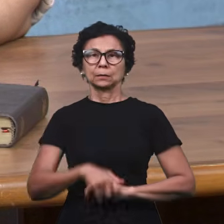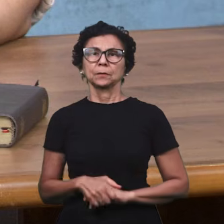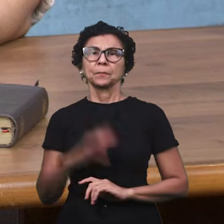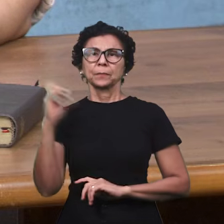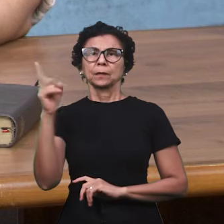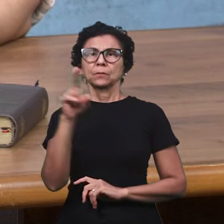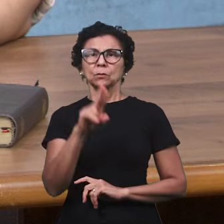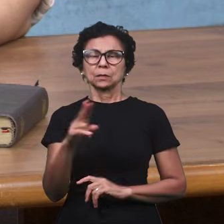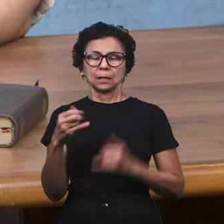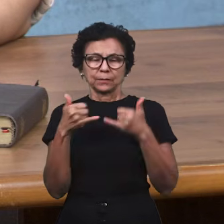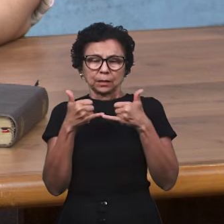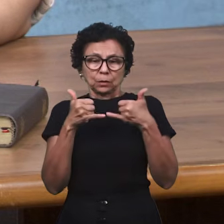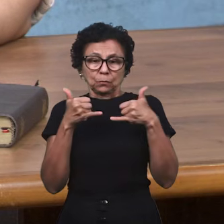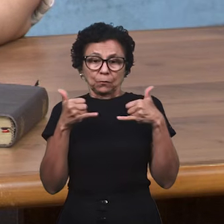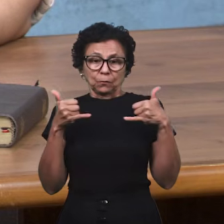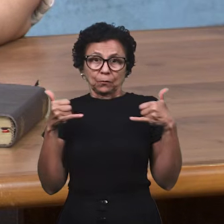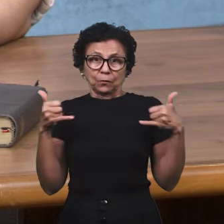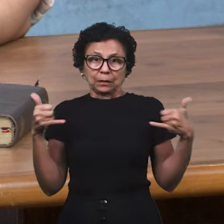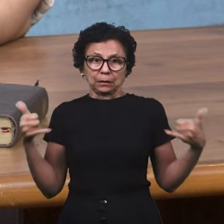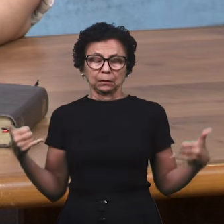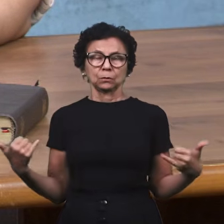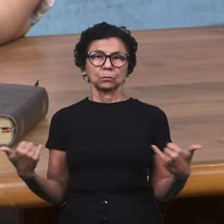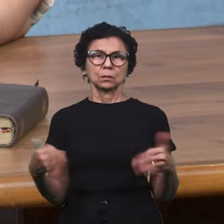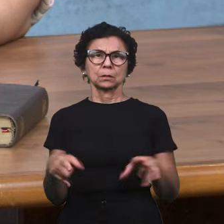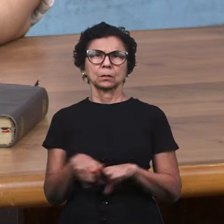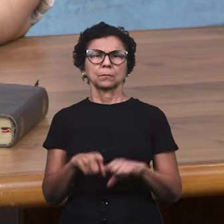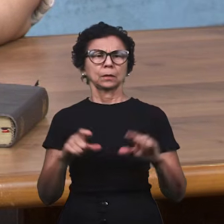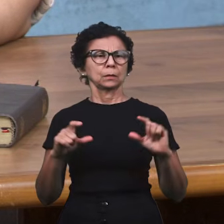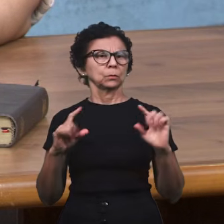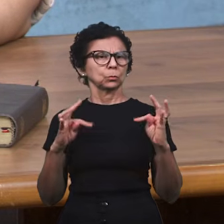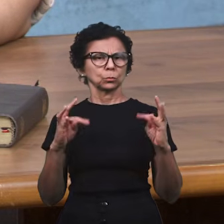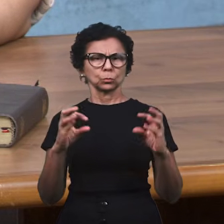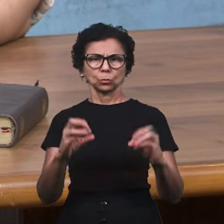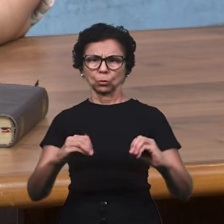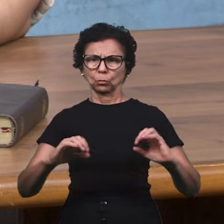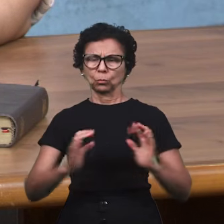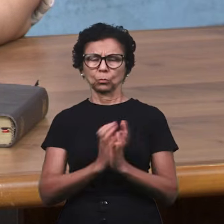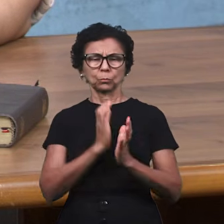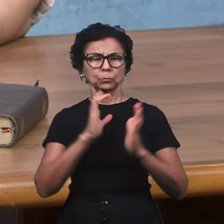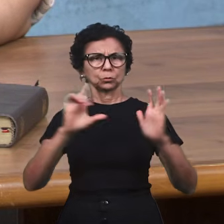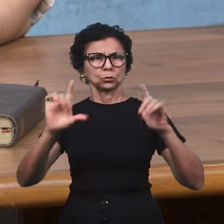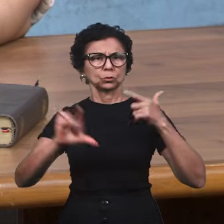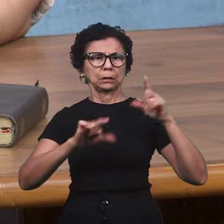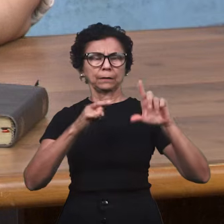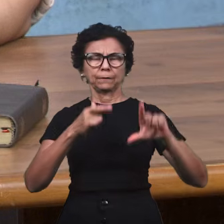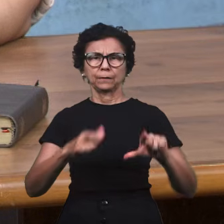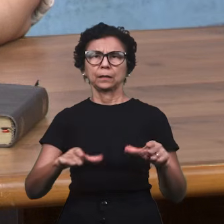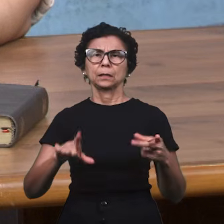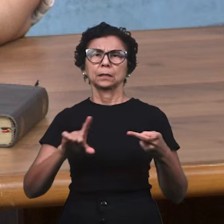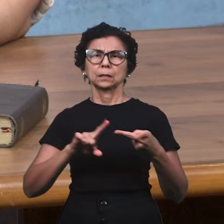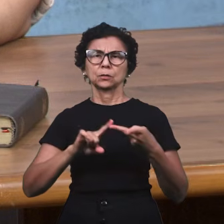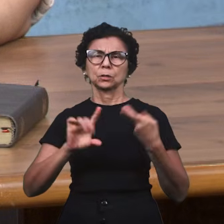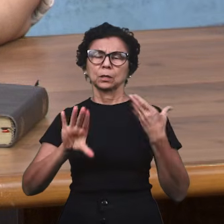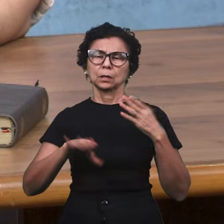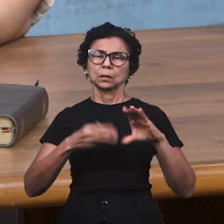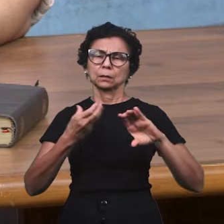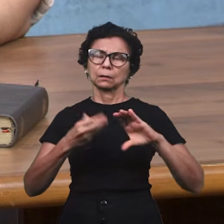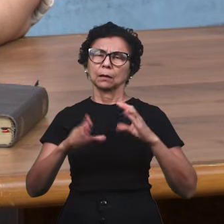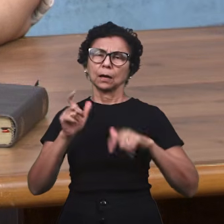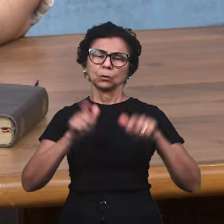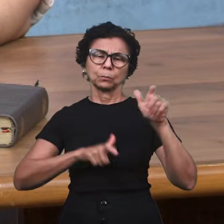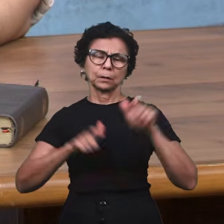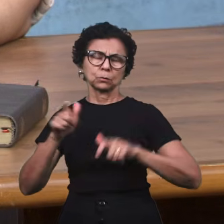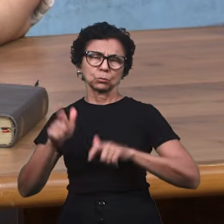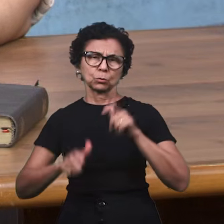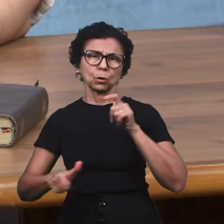também todos os levitas que levavam a arca, e os cantores, e Quenanias,